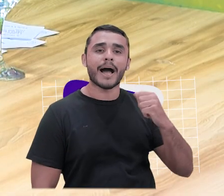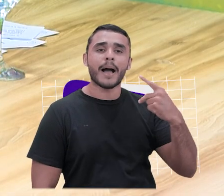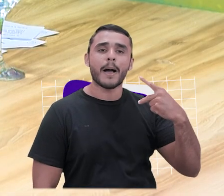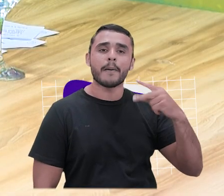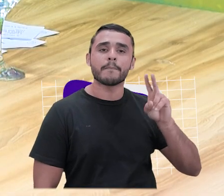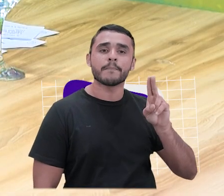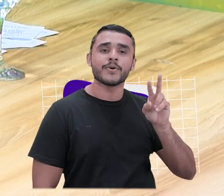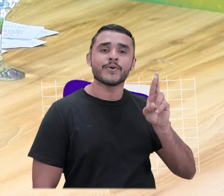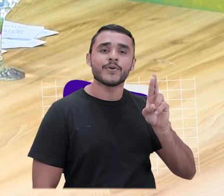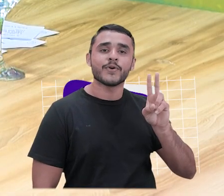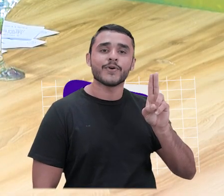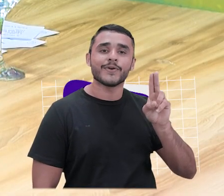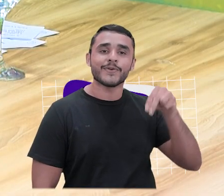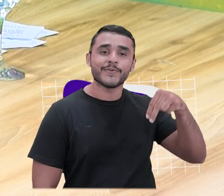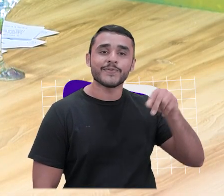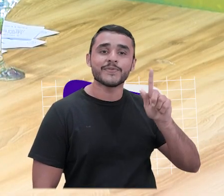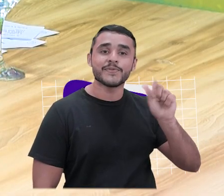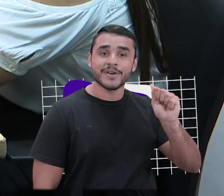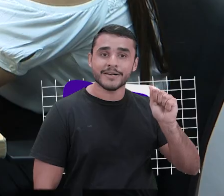ajudou muito, assim,